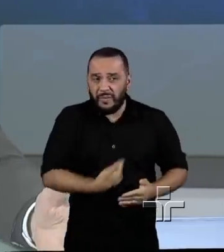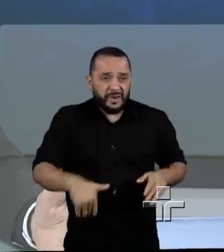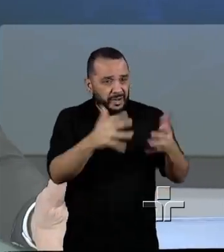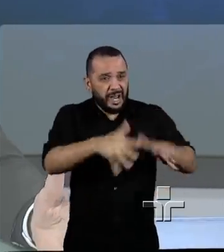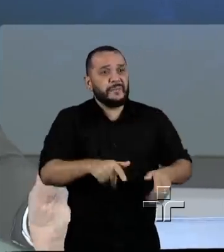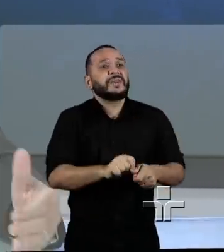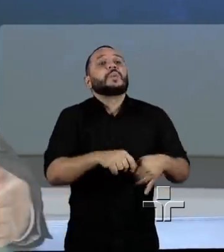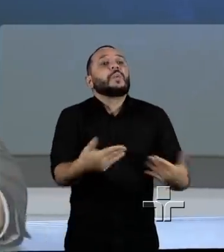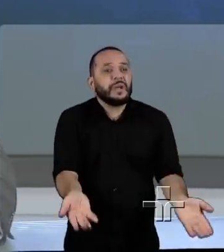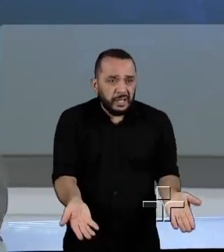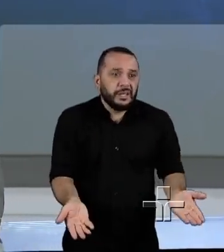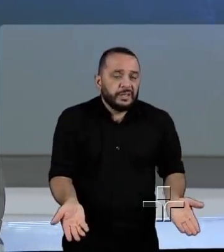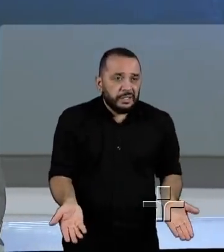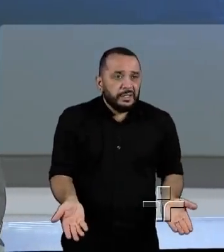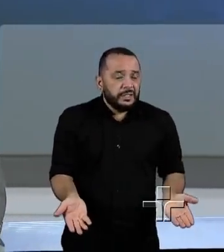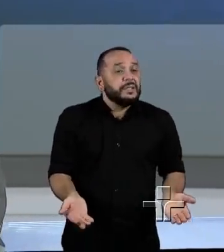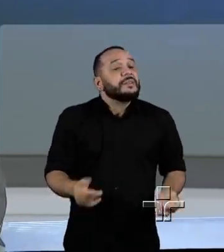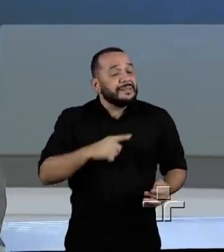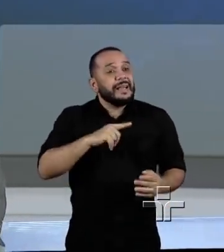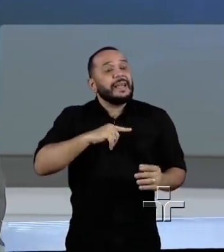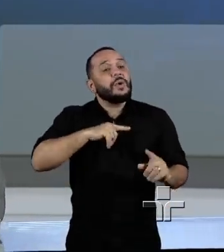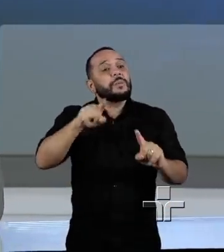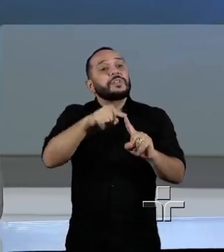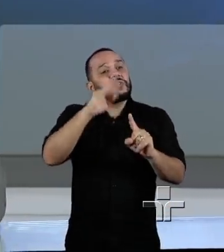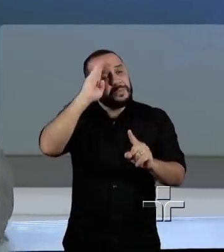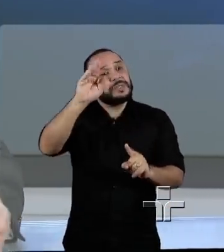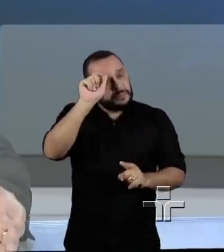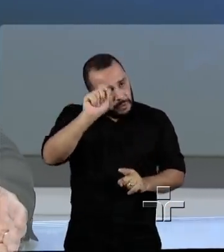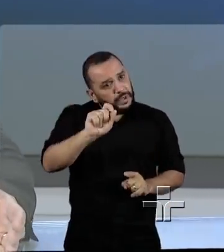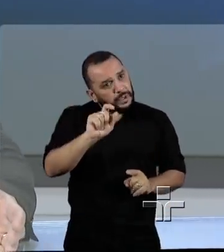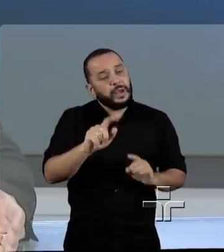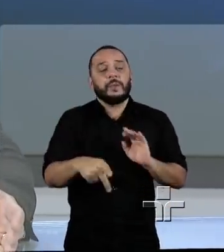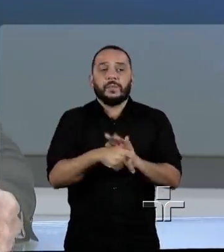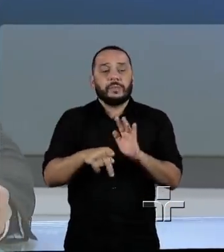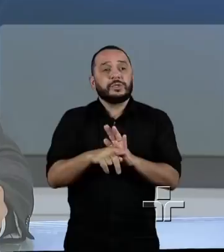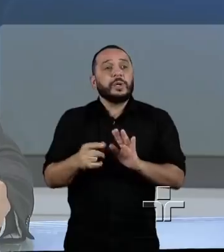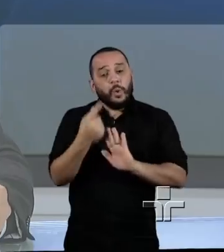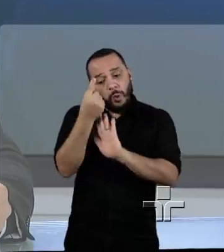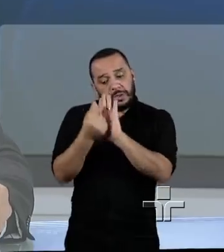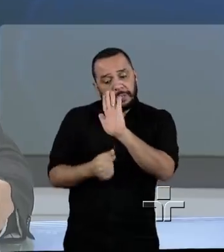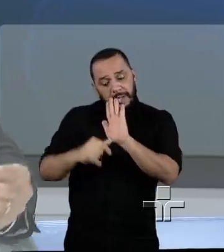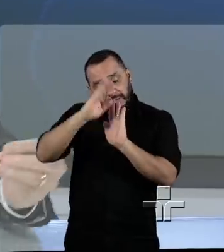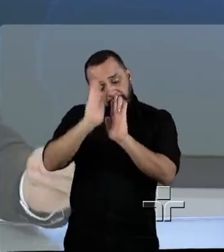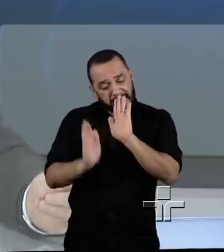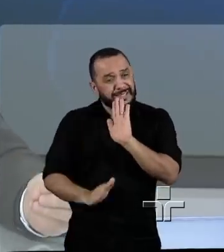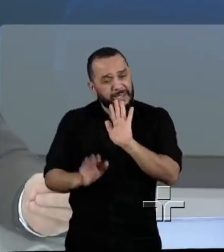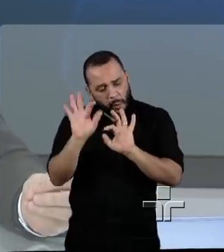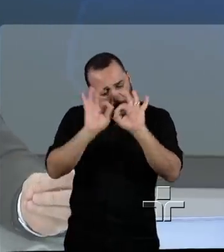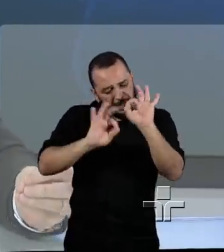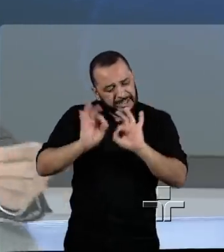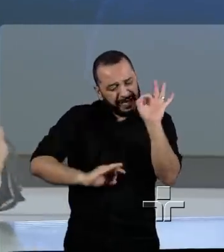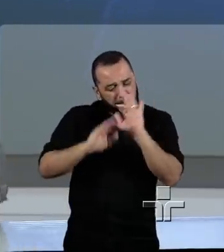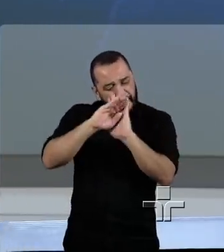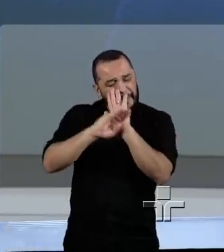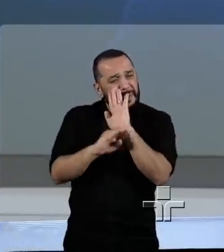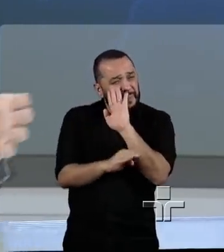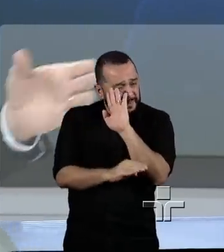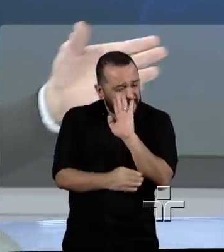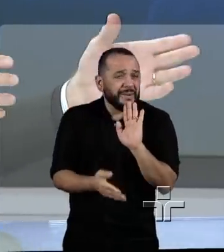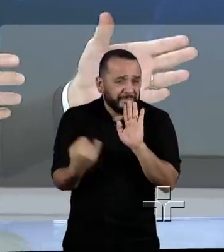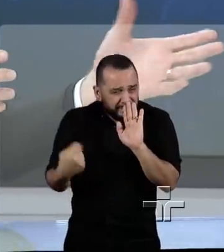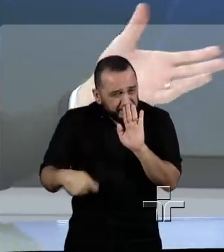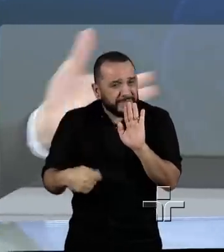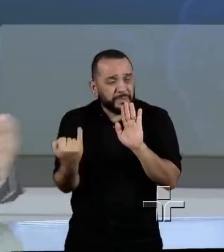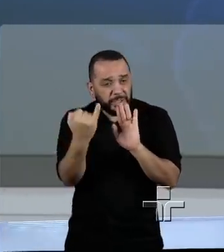fazer. Ele tem como meta principal organizar as finanças do país, porque senão não é só ele. A gente precisa pensar,